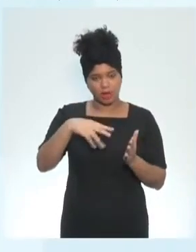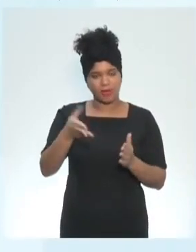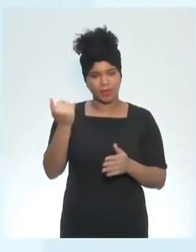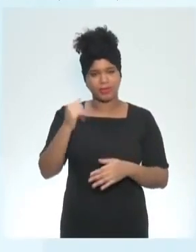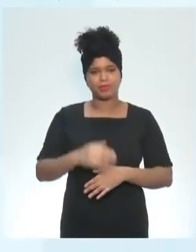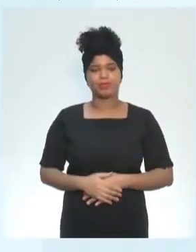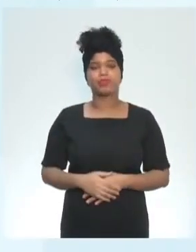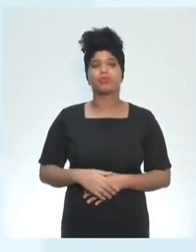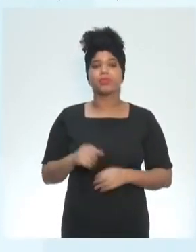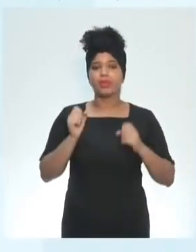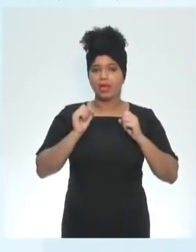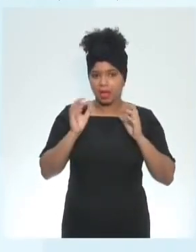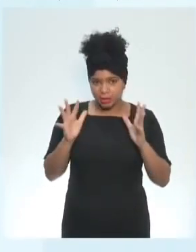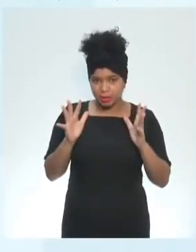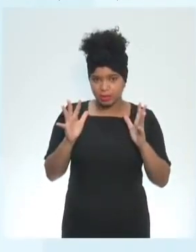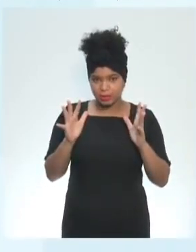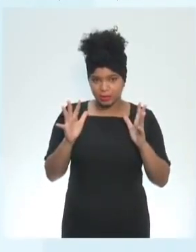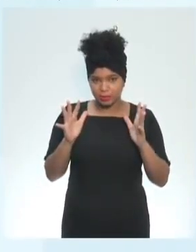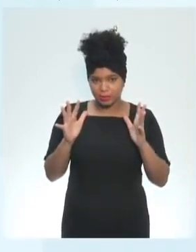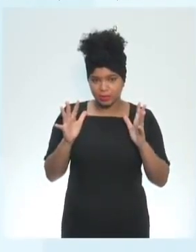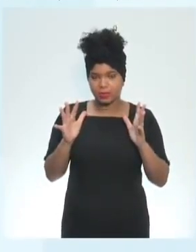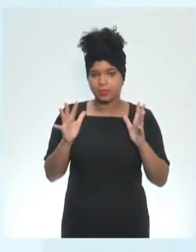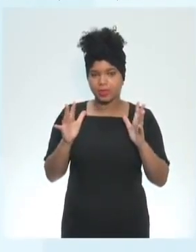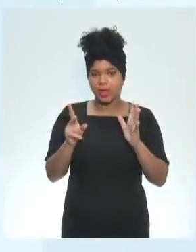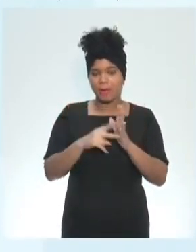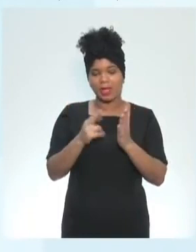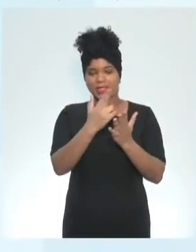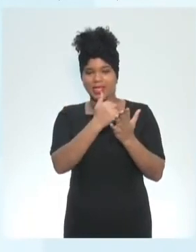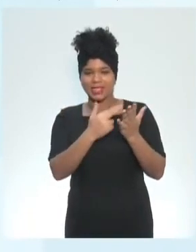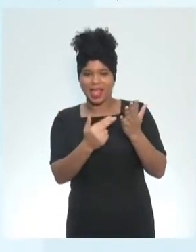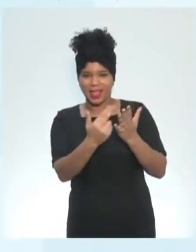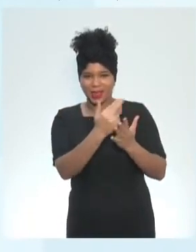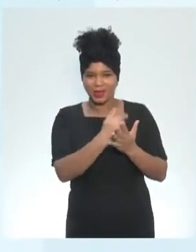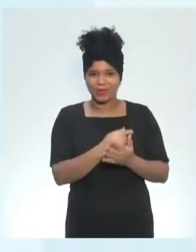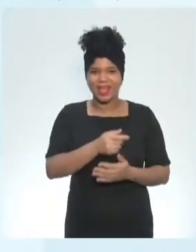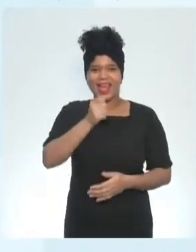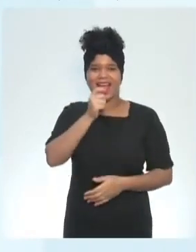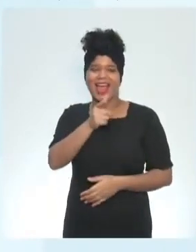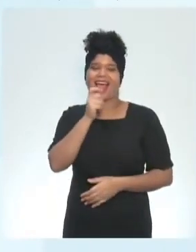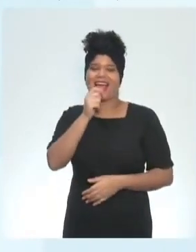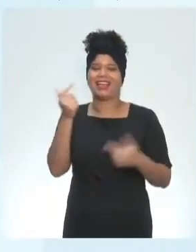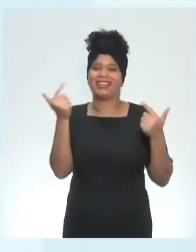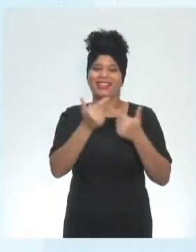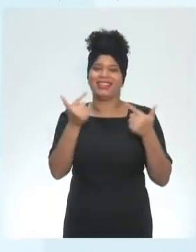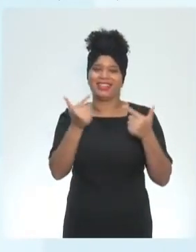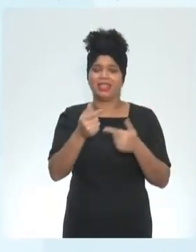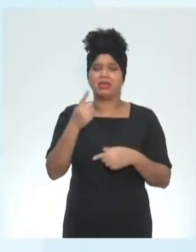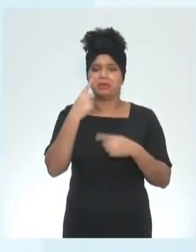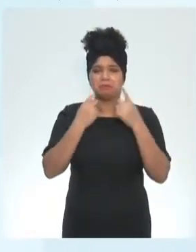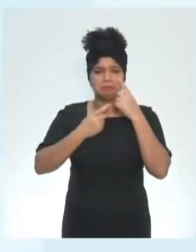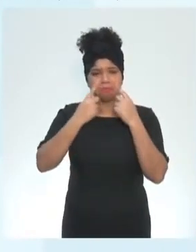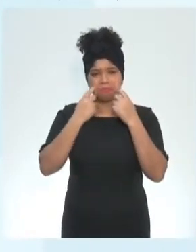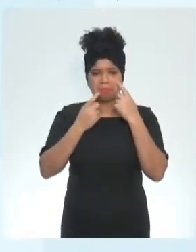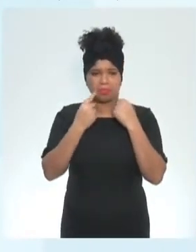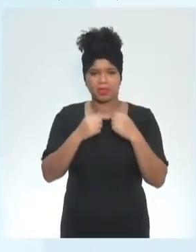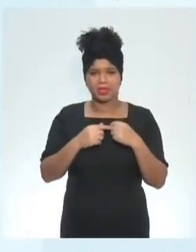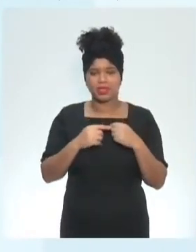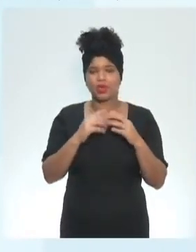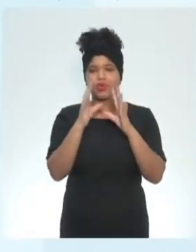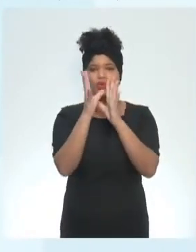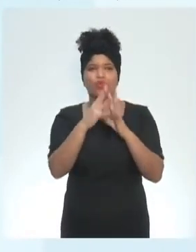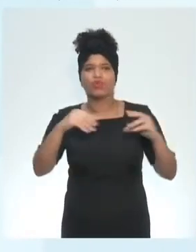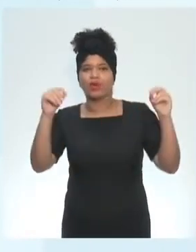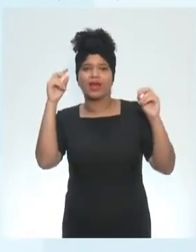vamos lá Action Action Animation Animation Comedy Comedy drama drama Fantasy